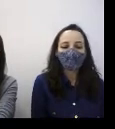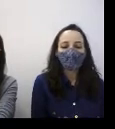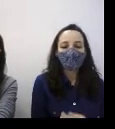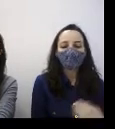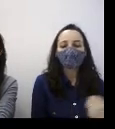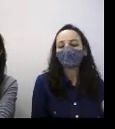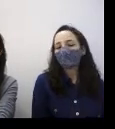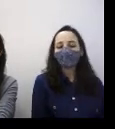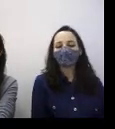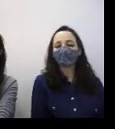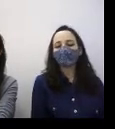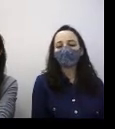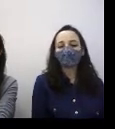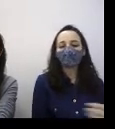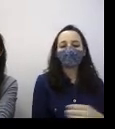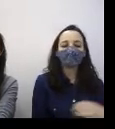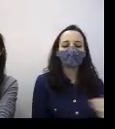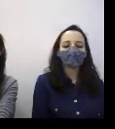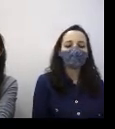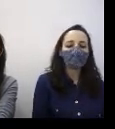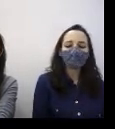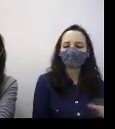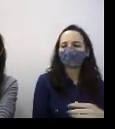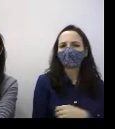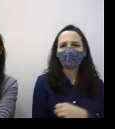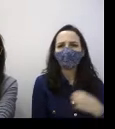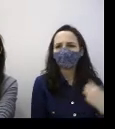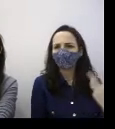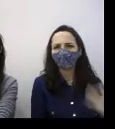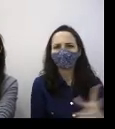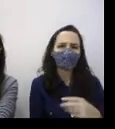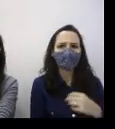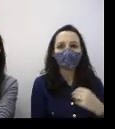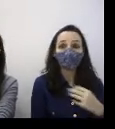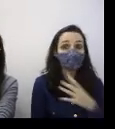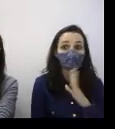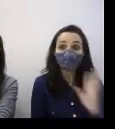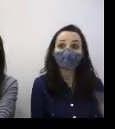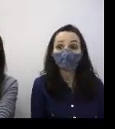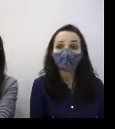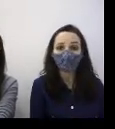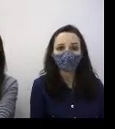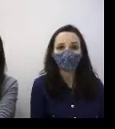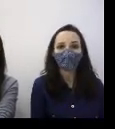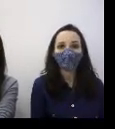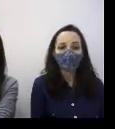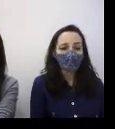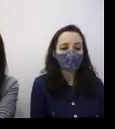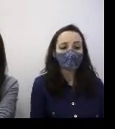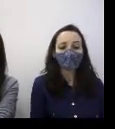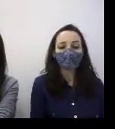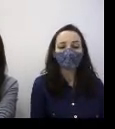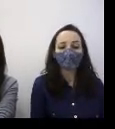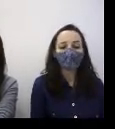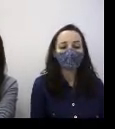Então, essa autoestima ela é construída a partir das experiências pessoais, comportamentos, crenças, uma série de fatores.